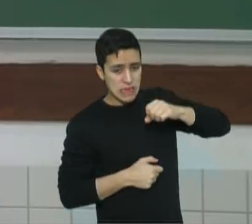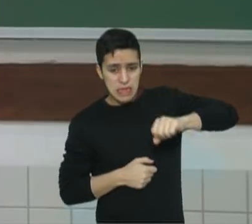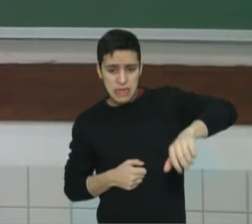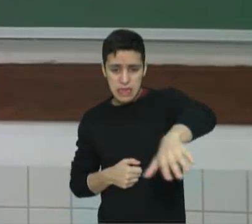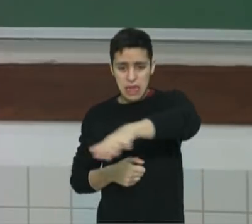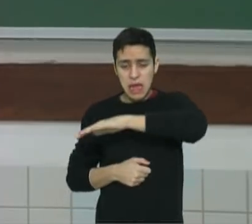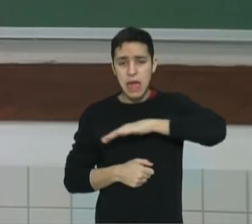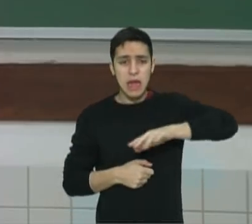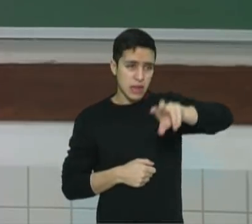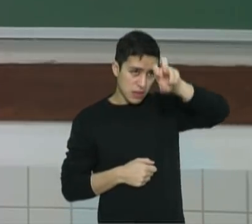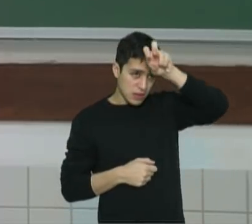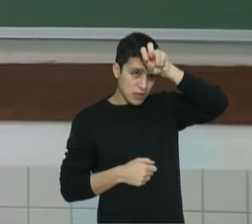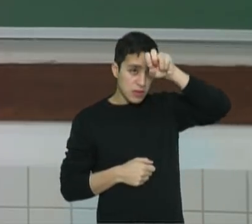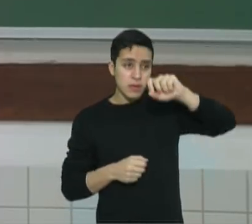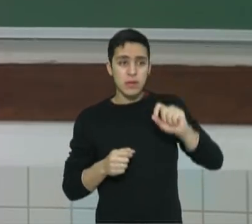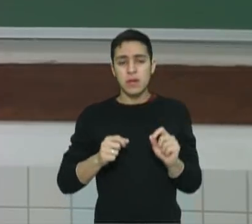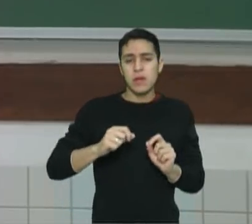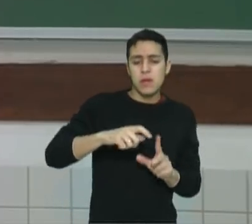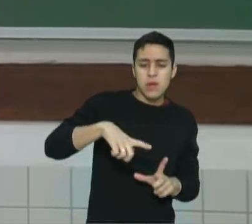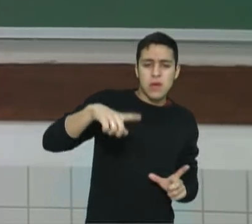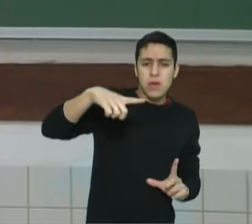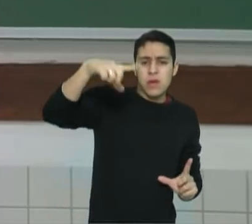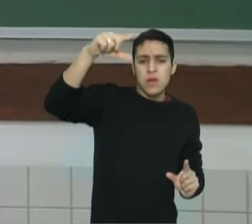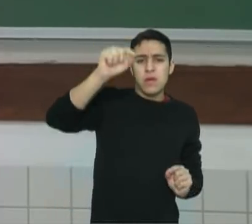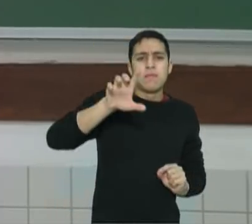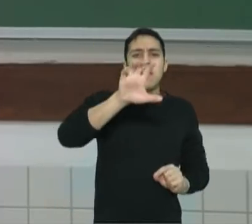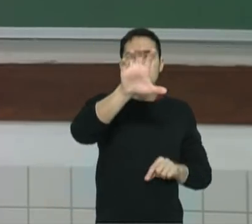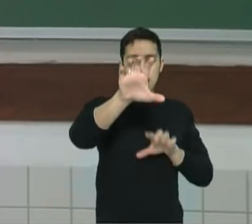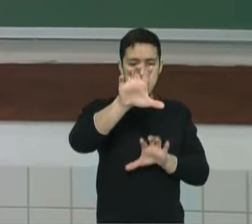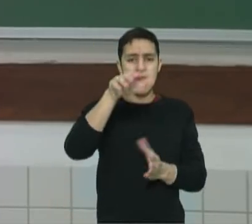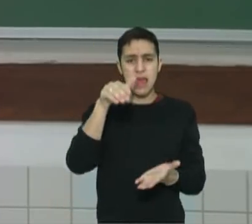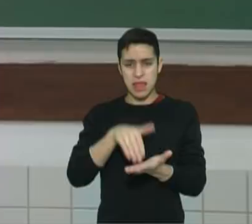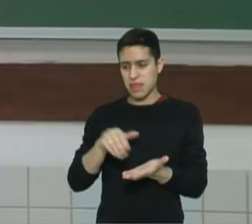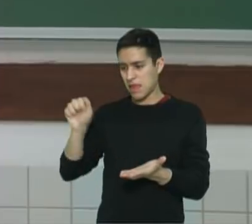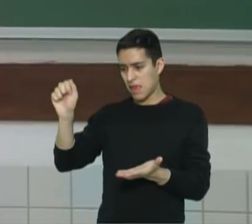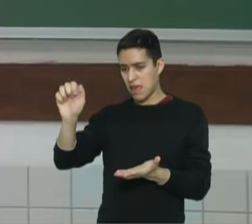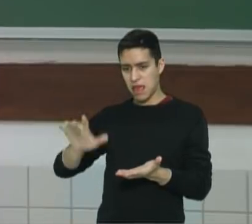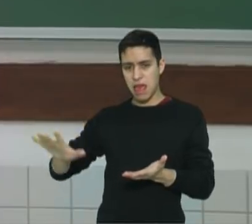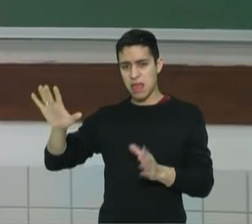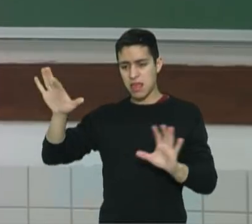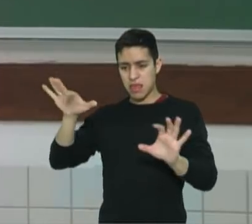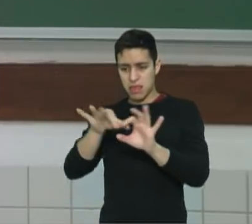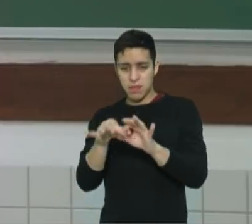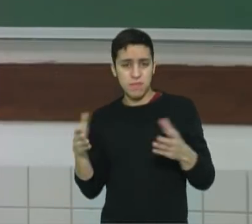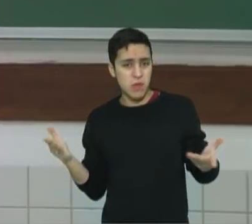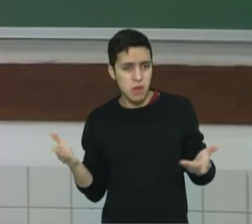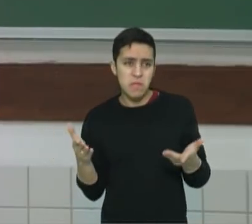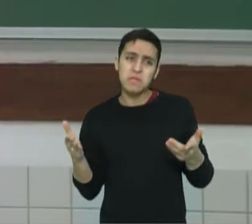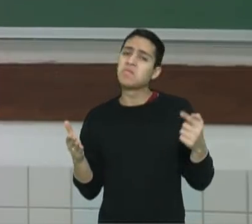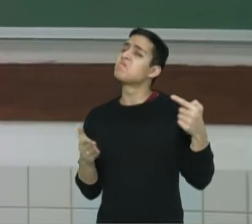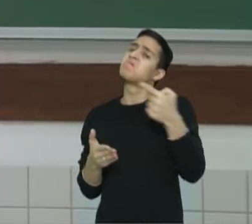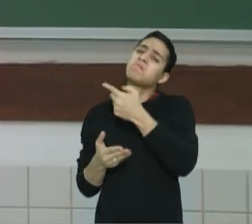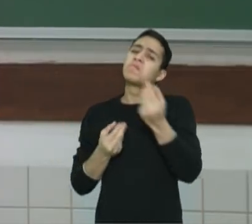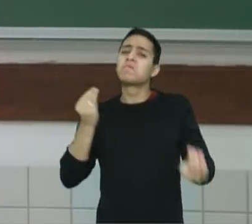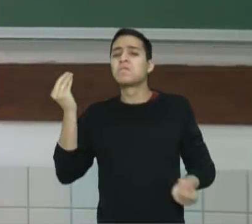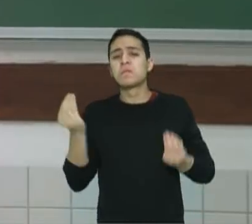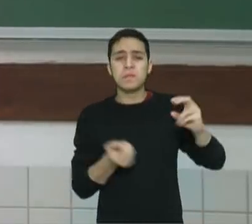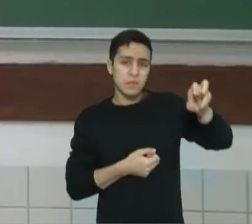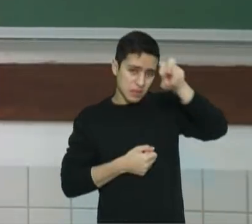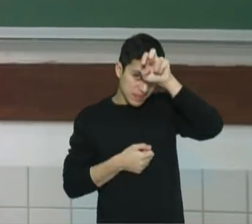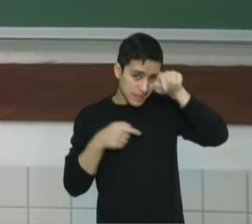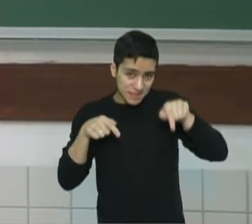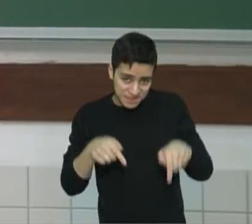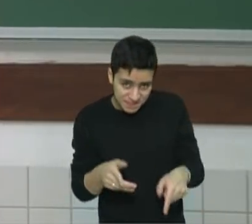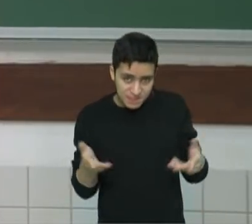territorial egípcia, que veja que se estendia até a região da Ásia, e o que hoje é o Egito e que